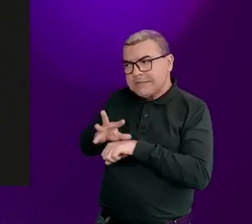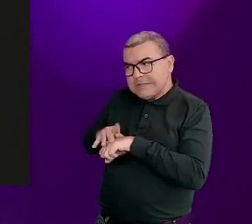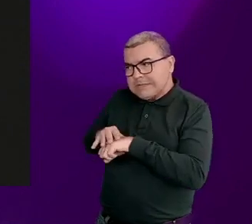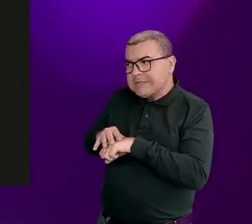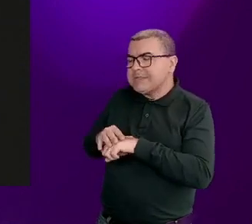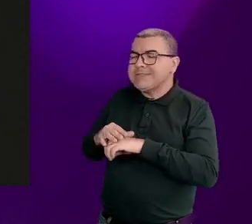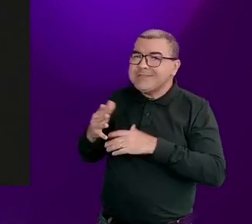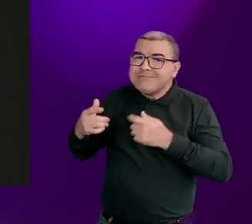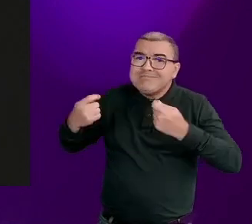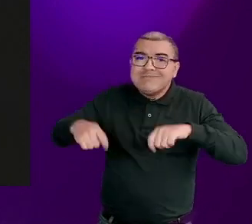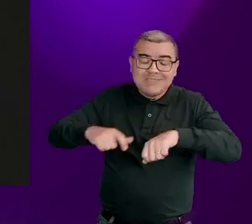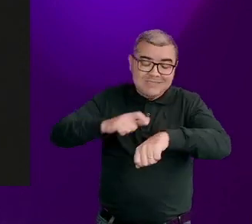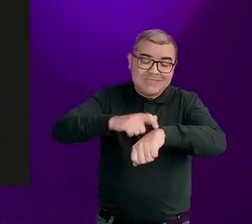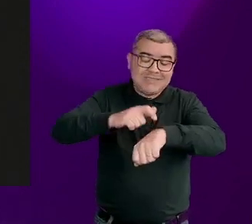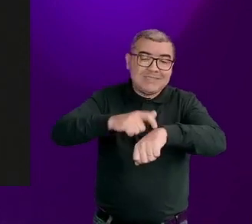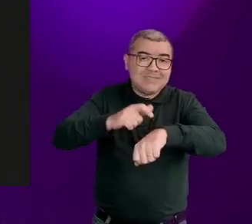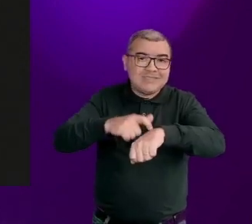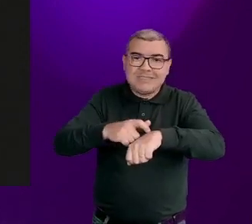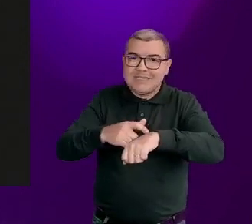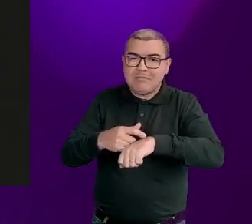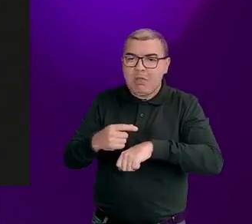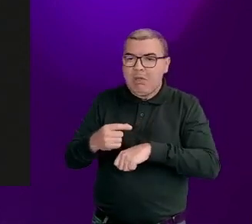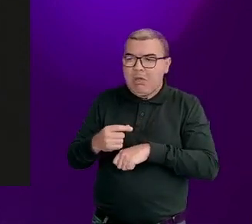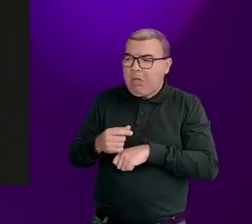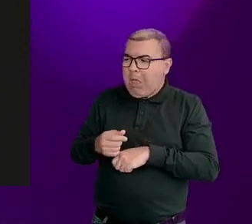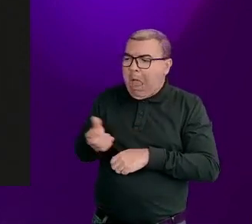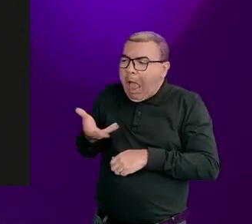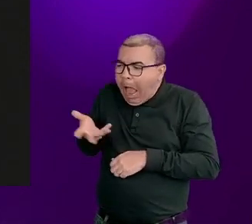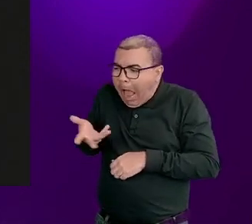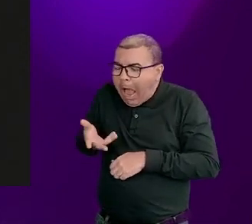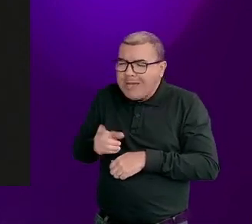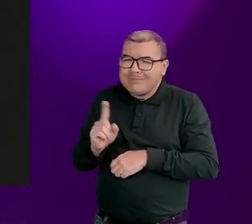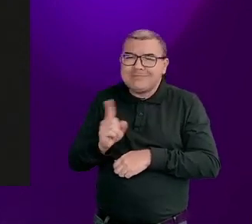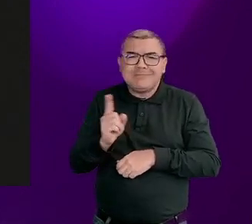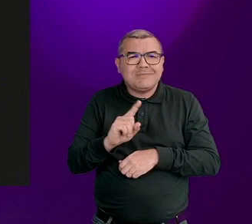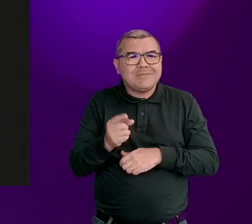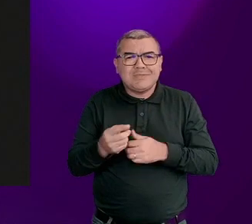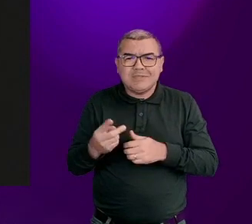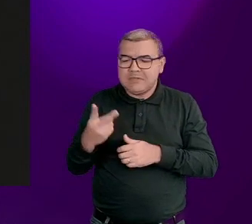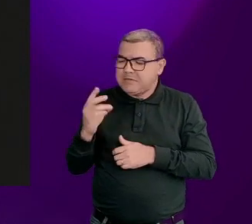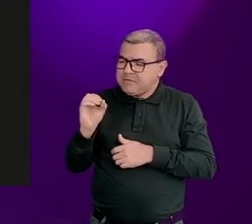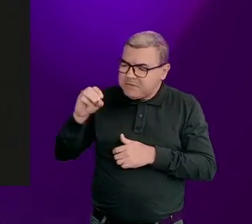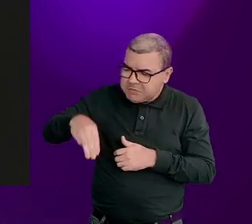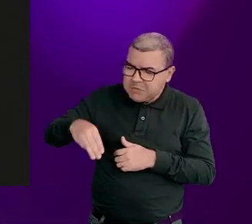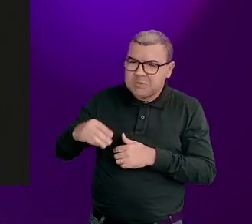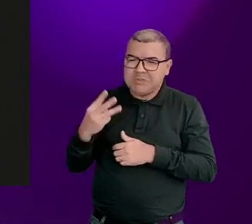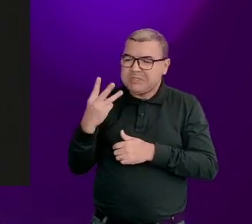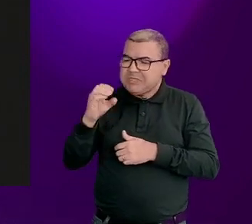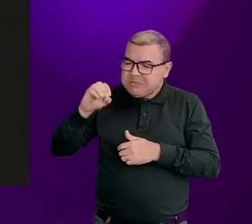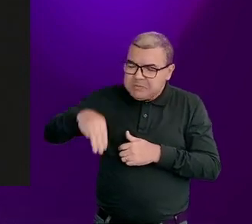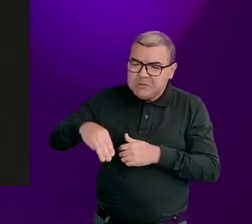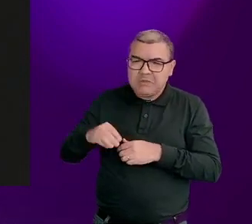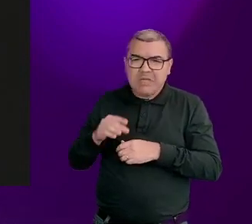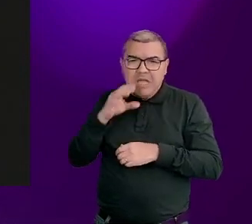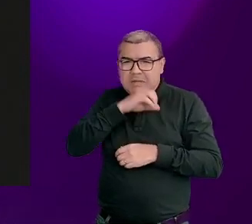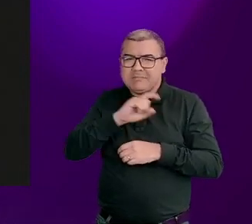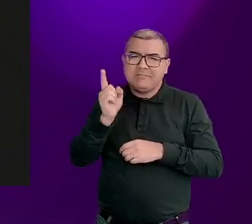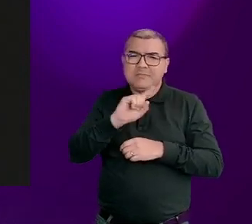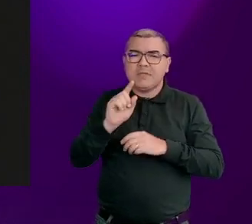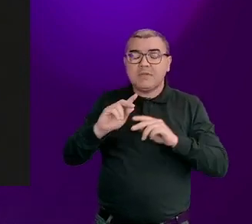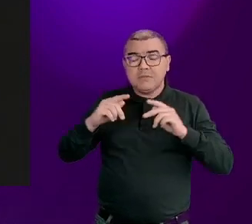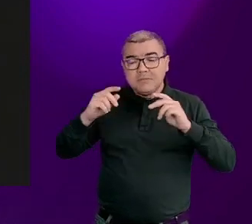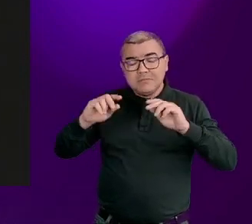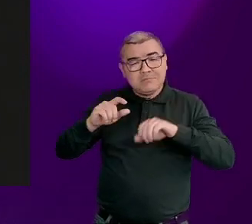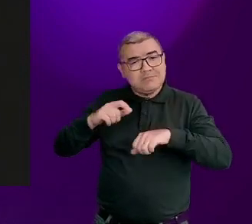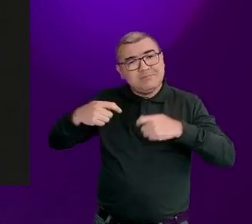Eu acho que tem que ter tempo, não pode, essa medicina não pode dar certo nas relações humanas, PC, e eu